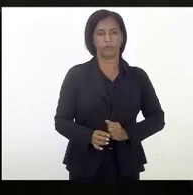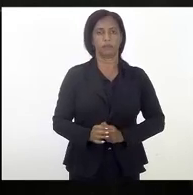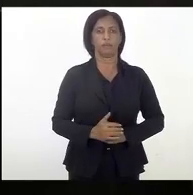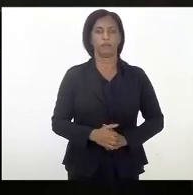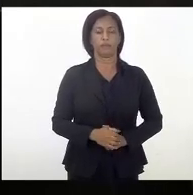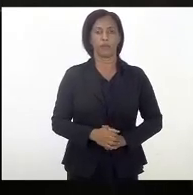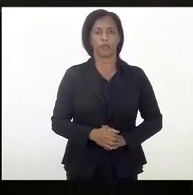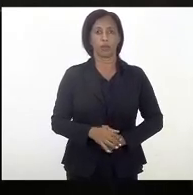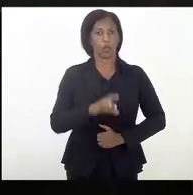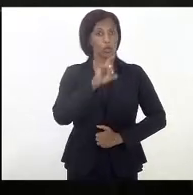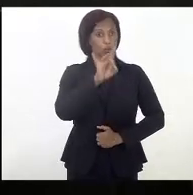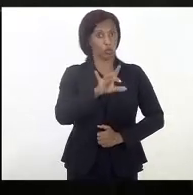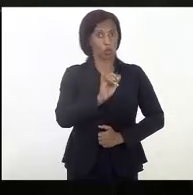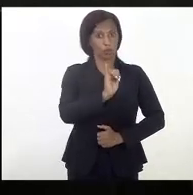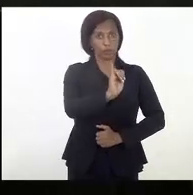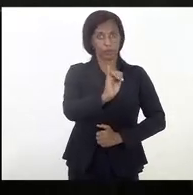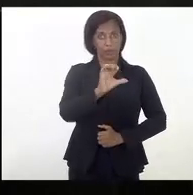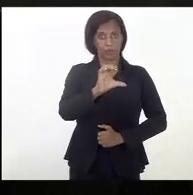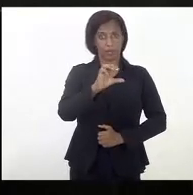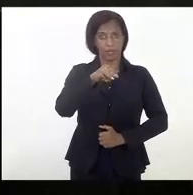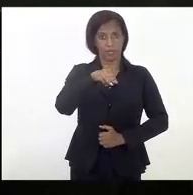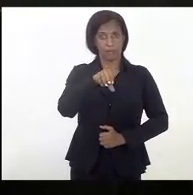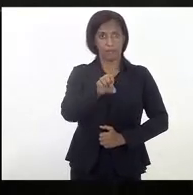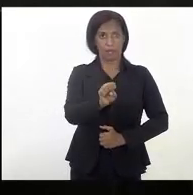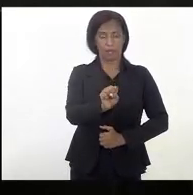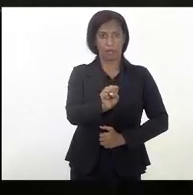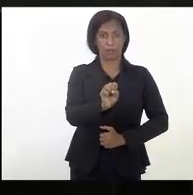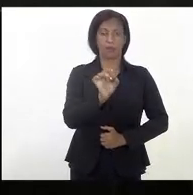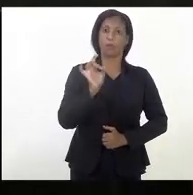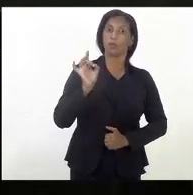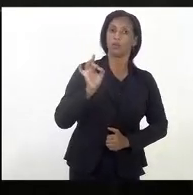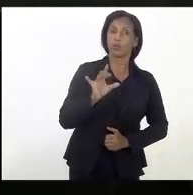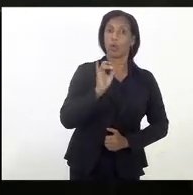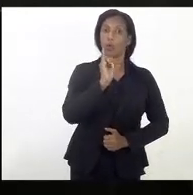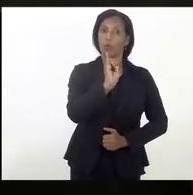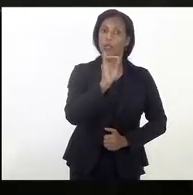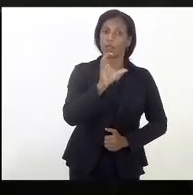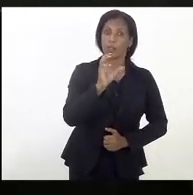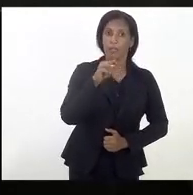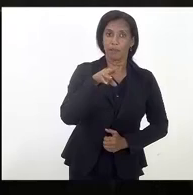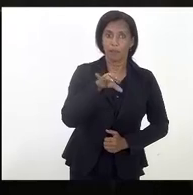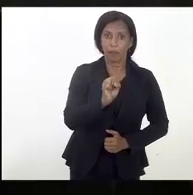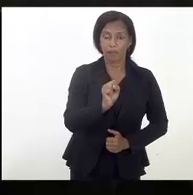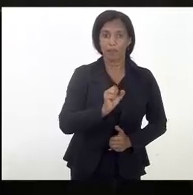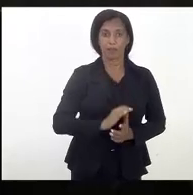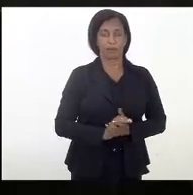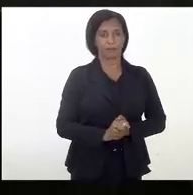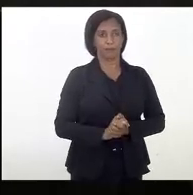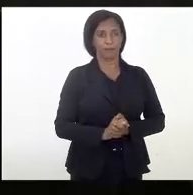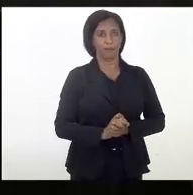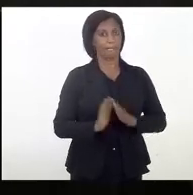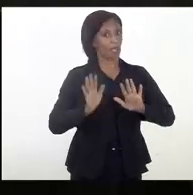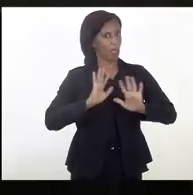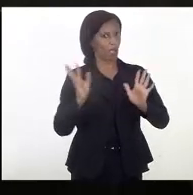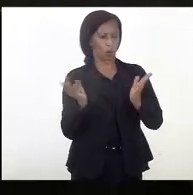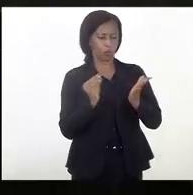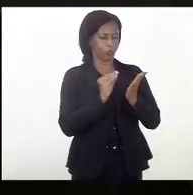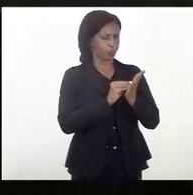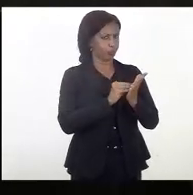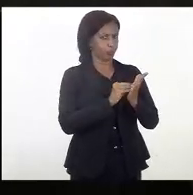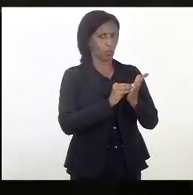e somente o ICMS senhor presidente e somente o ICMS E aí não está